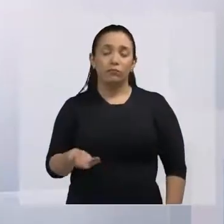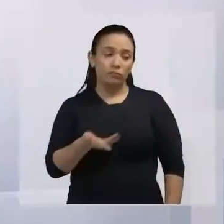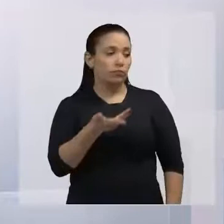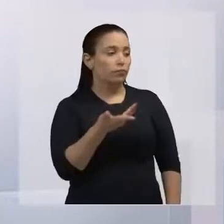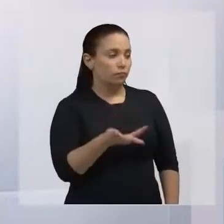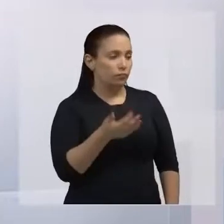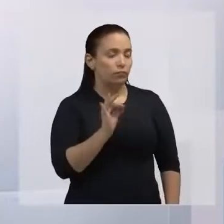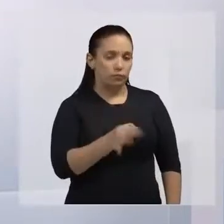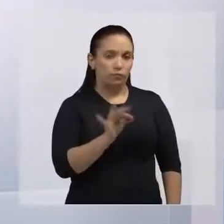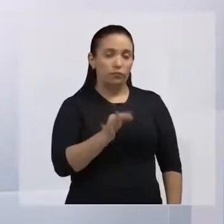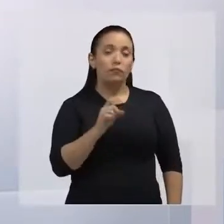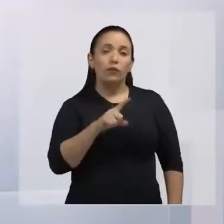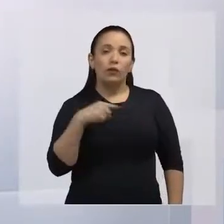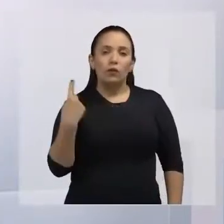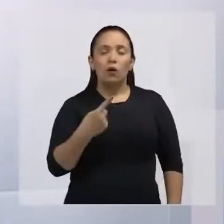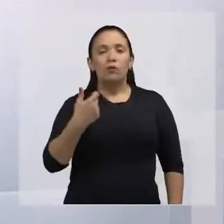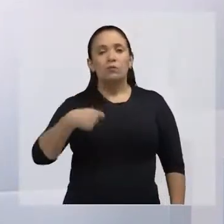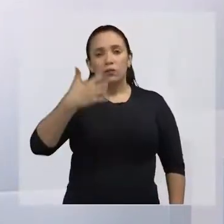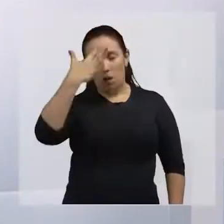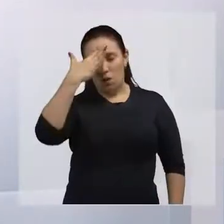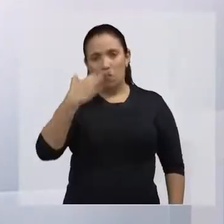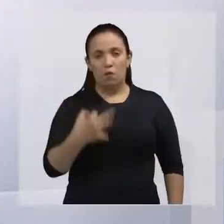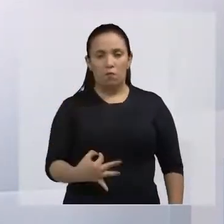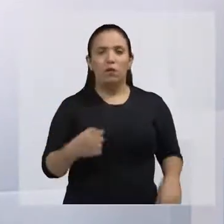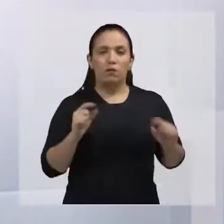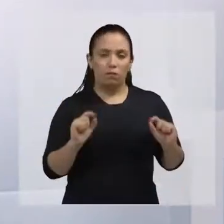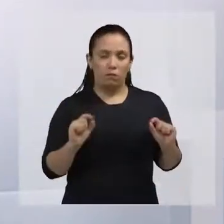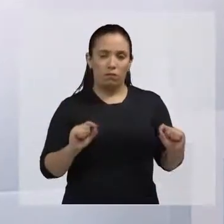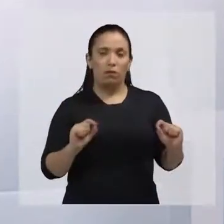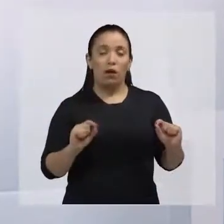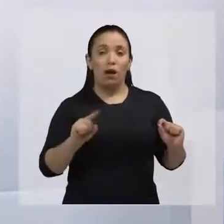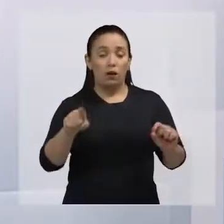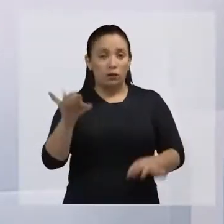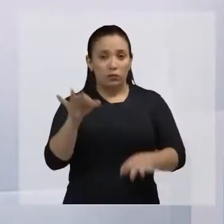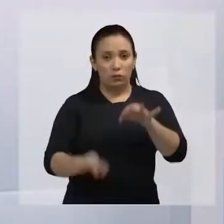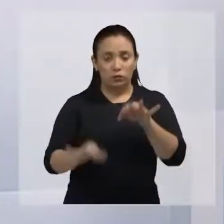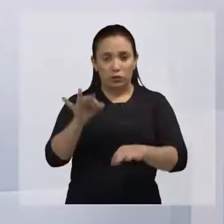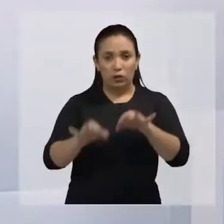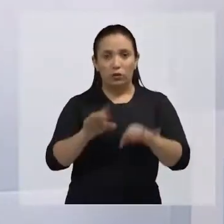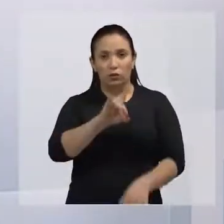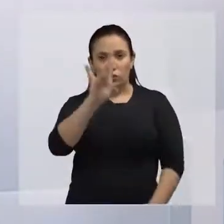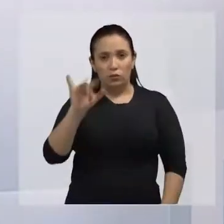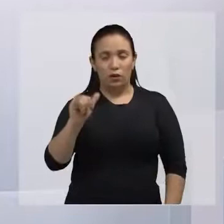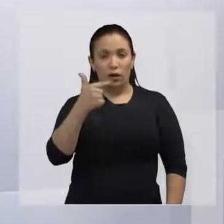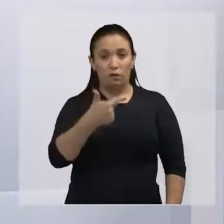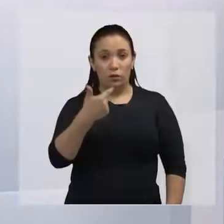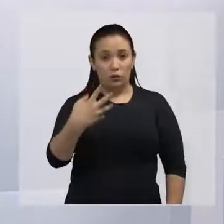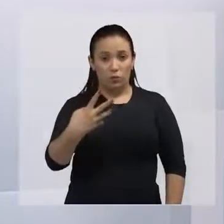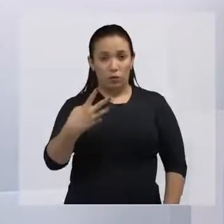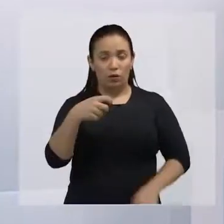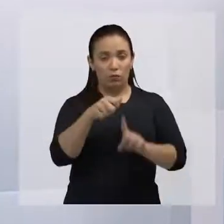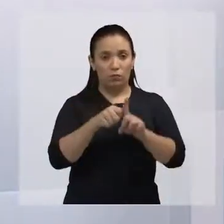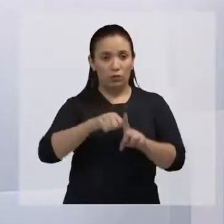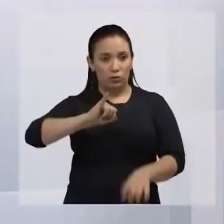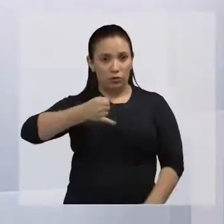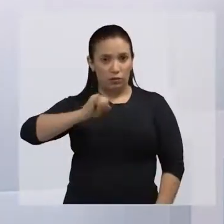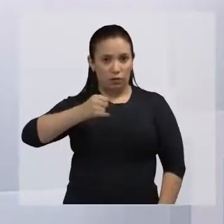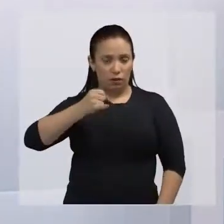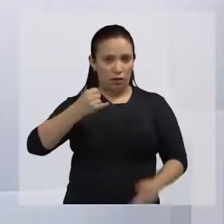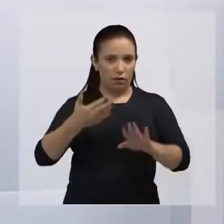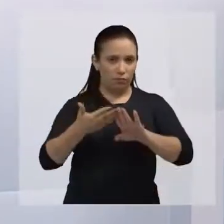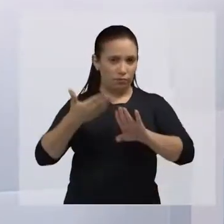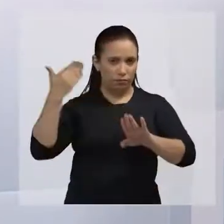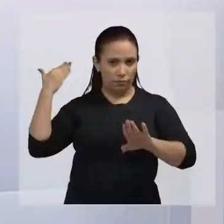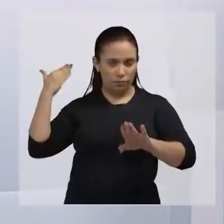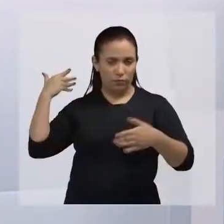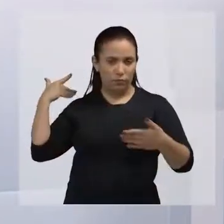dúvida. A gente tem que compreender que após o julgamento do dia 24 de janeiro,